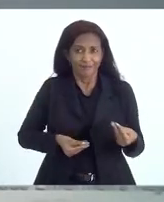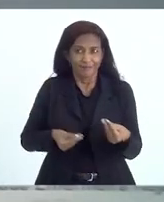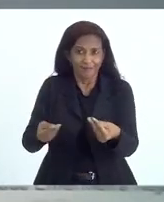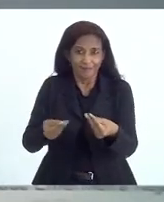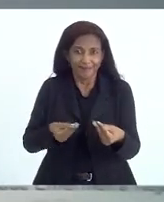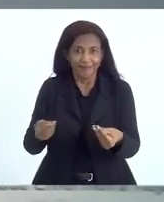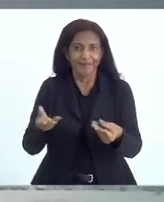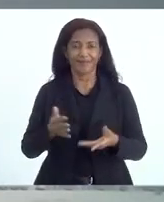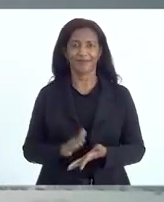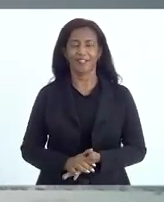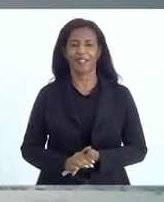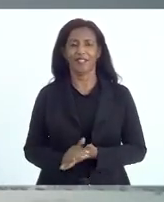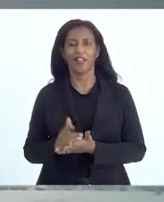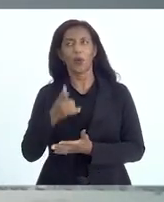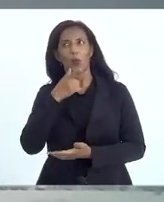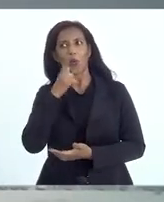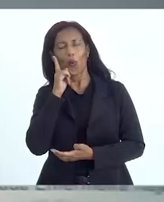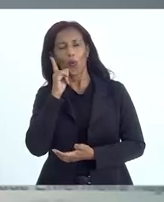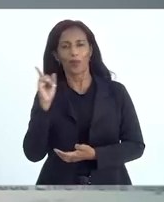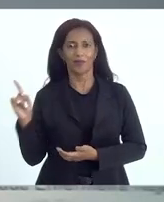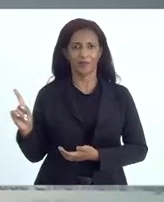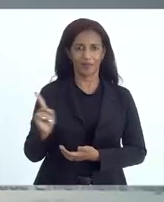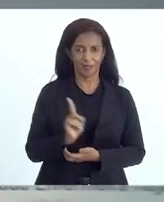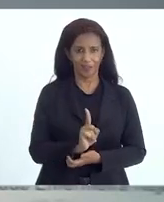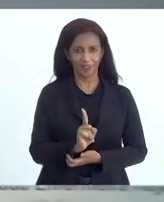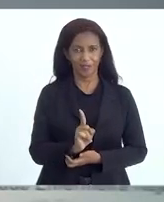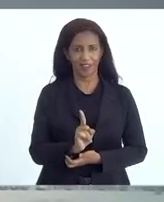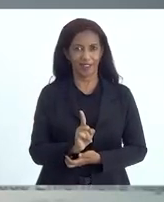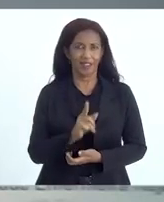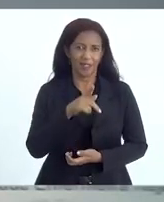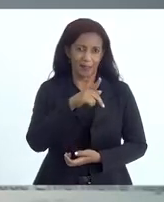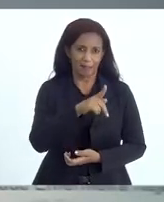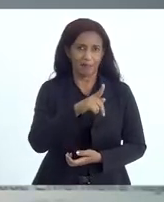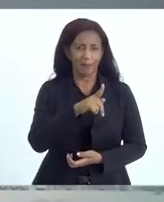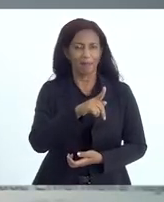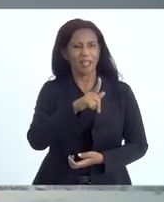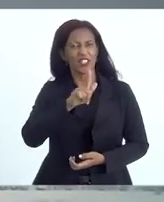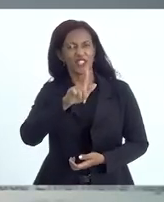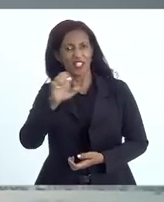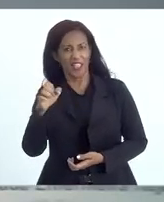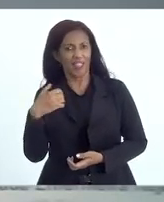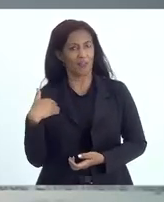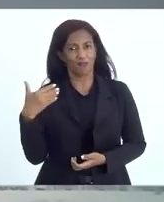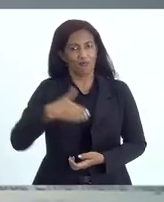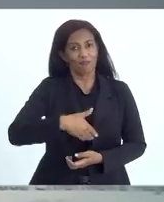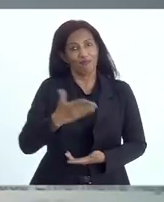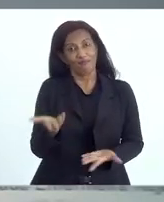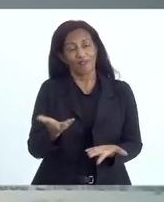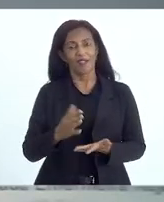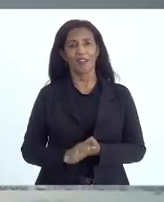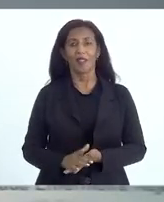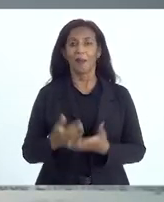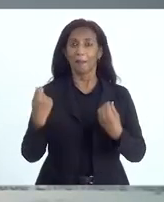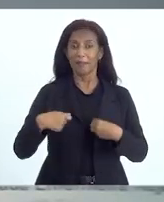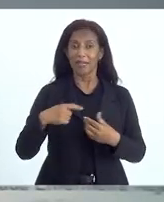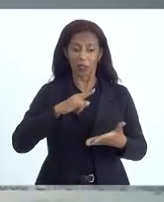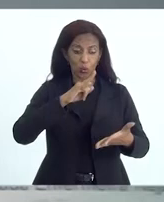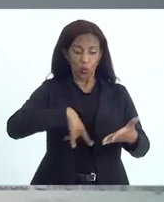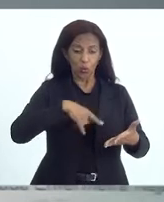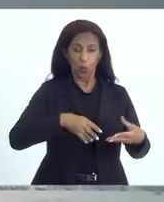né eles estiveram aqui ontem eu não sei o que aconteceu porque ontem eu não te vi presencial mas a gente ter